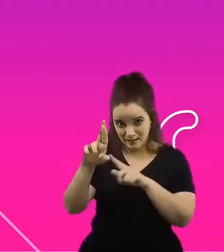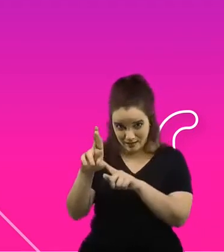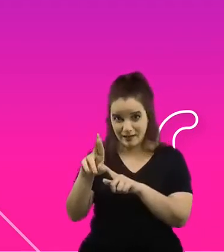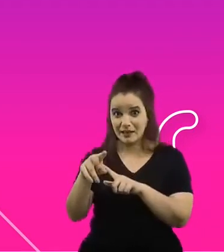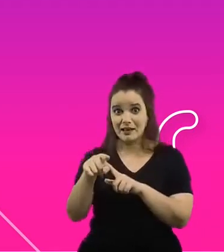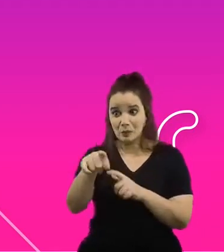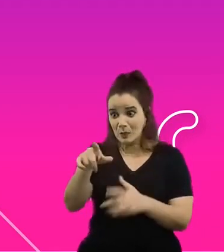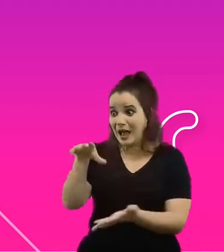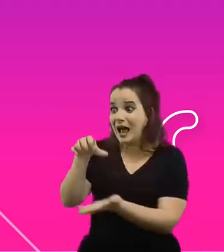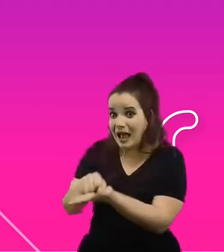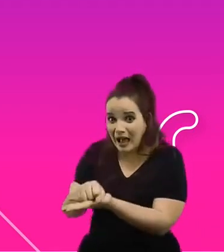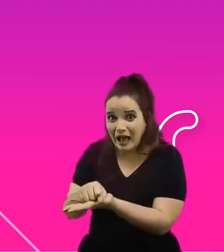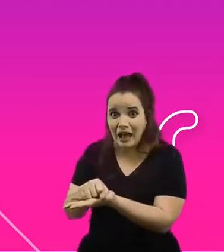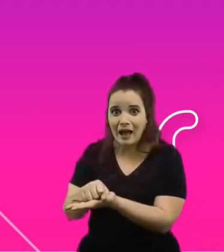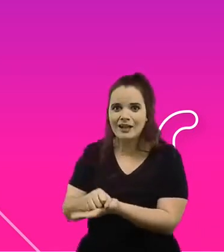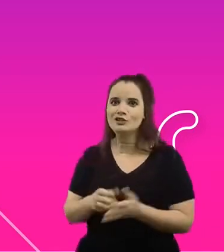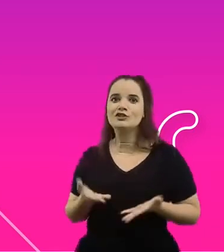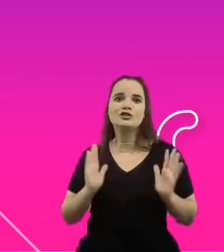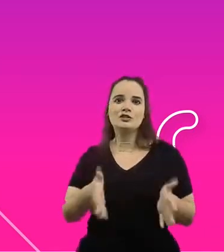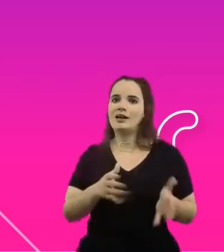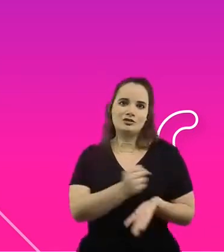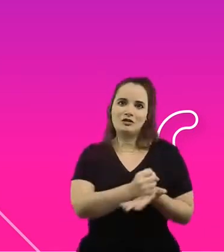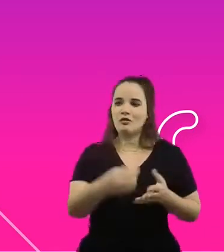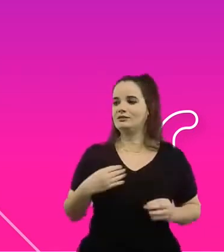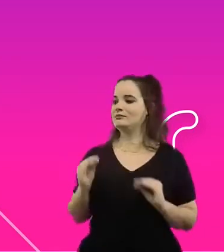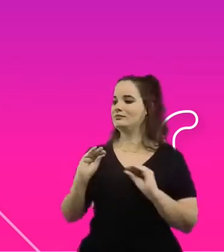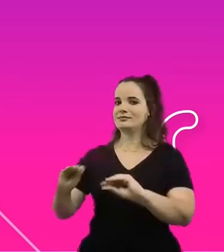pouquinho ali dos seus dados